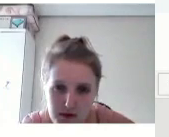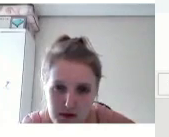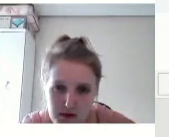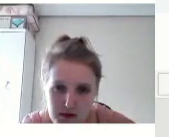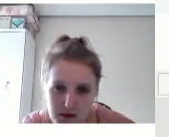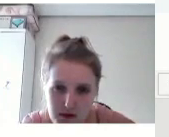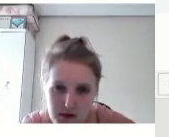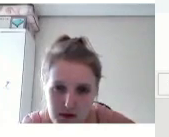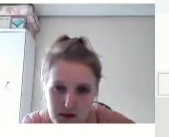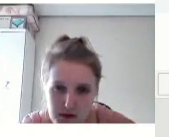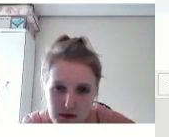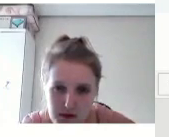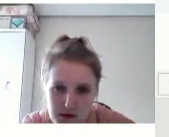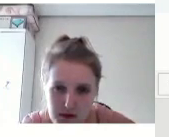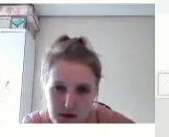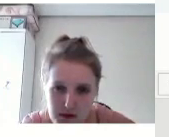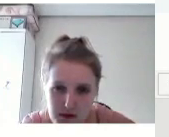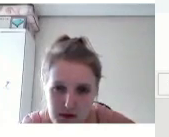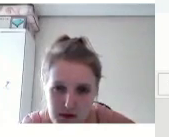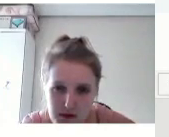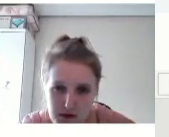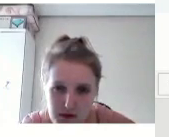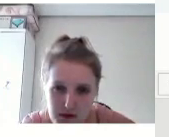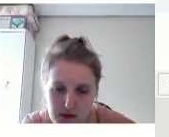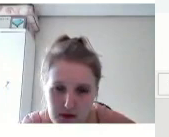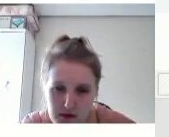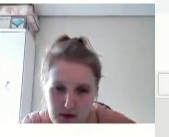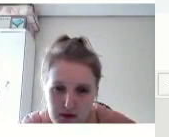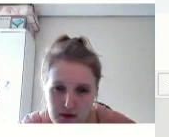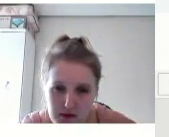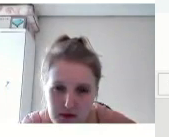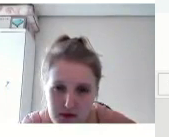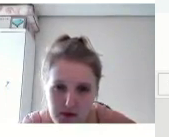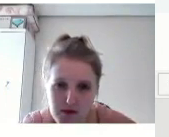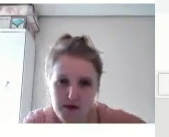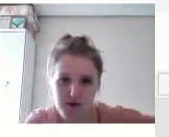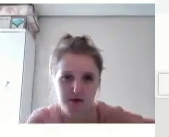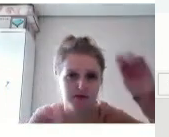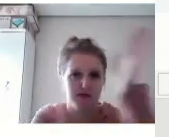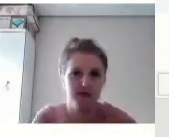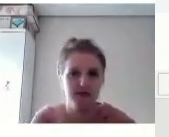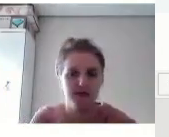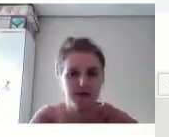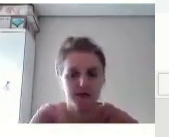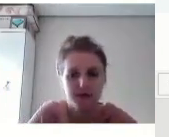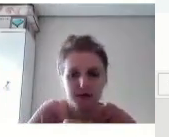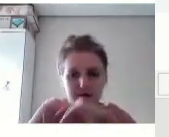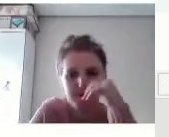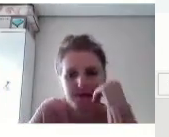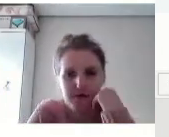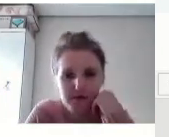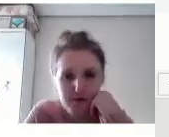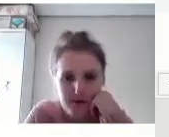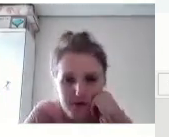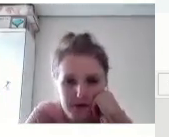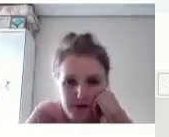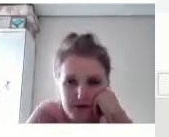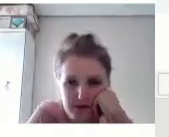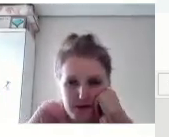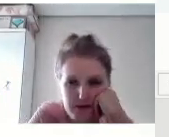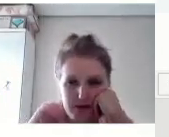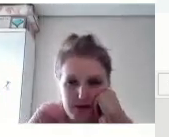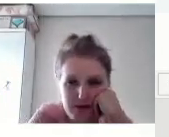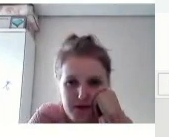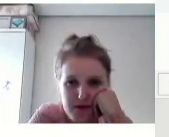que calcular del L del Q, ou seja, del L relativo à coordenada generalizada, Q ponto, né, mais